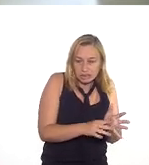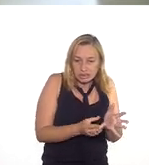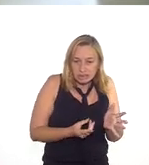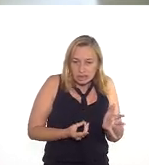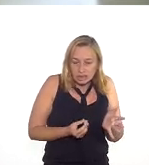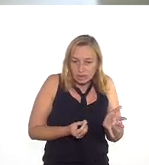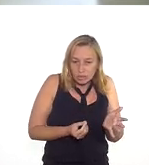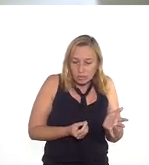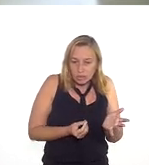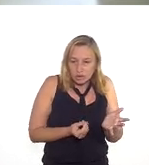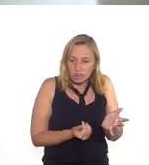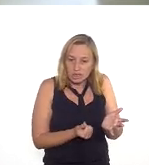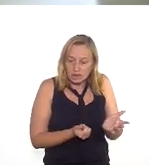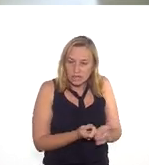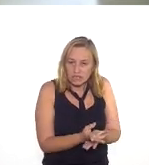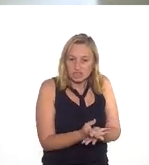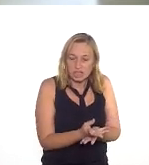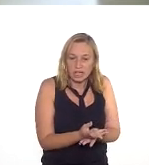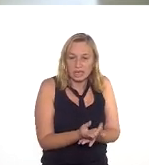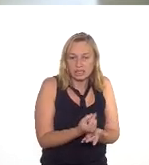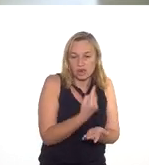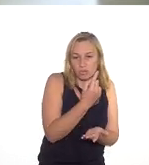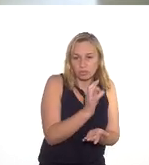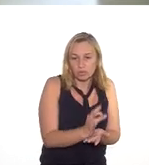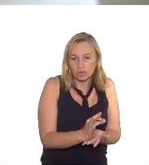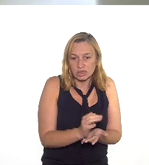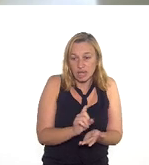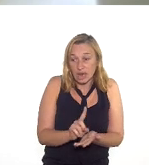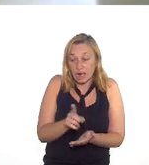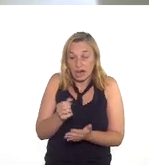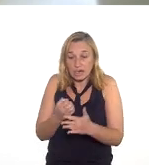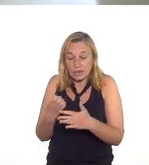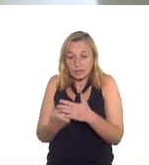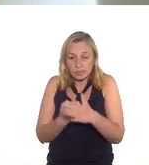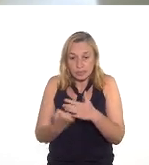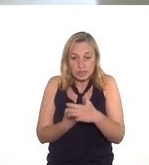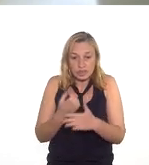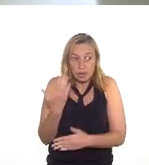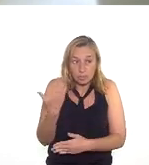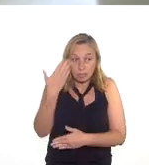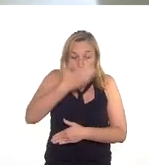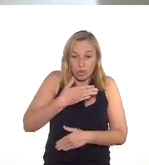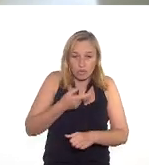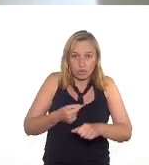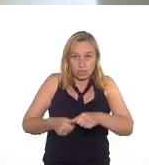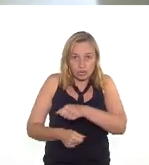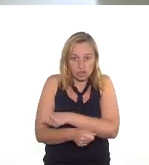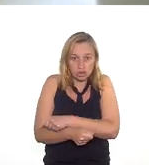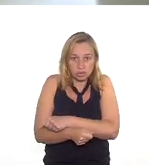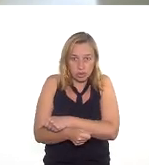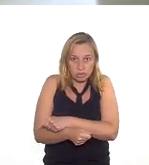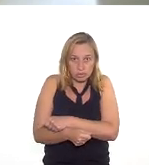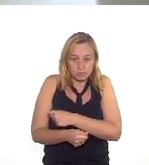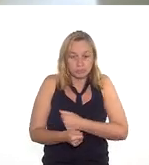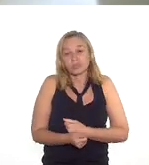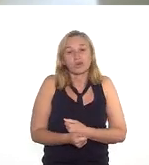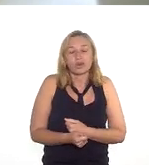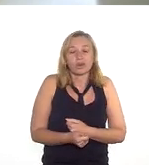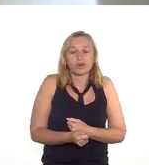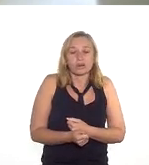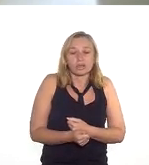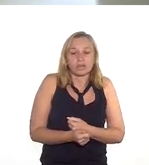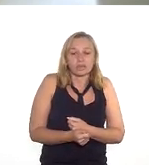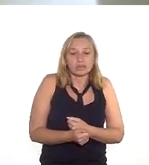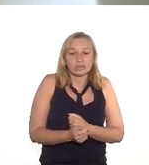1%, a empresa comprova aquele investimento, a dedução